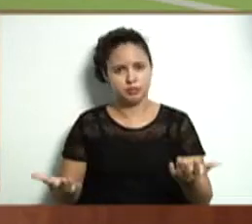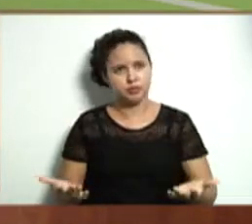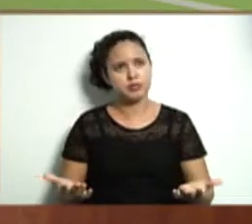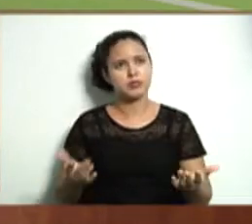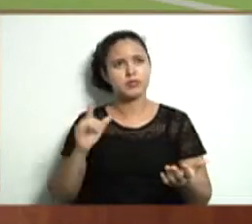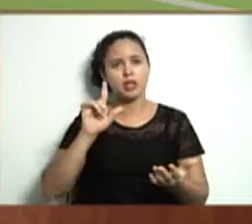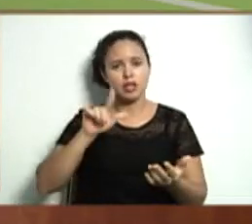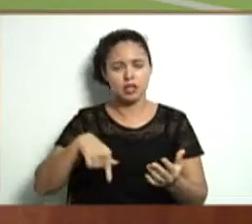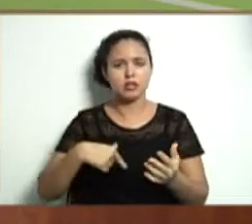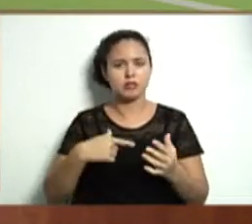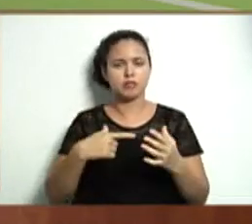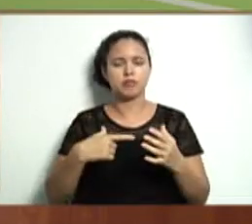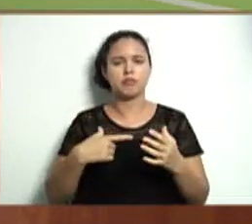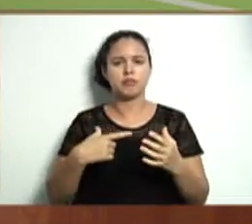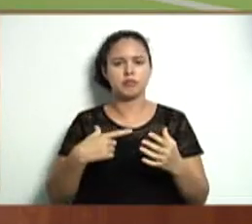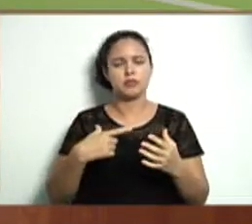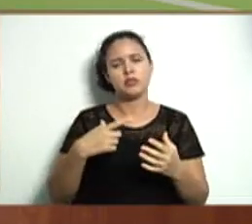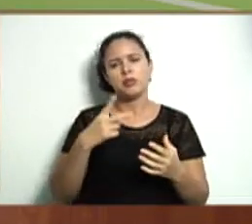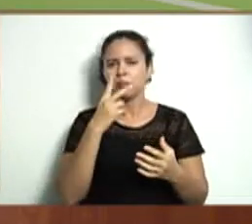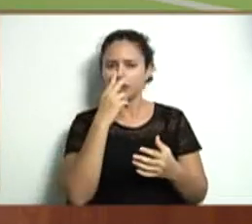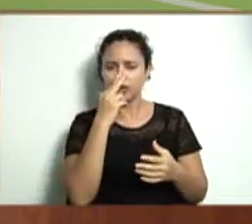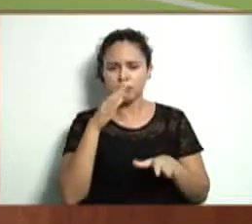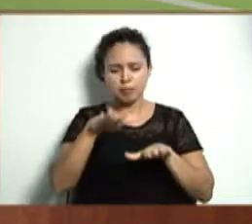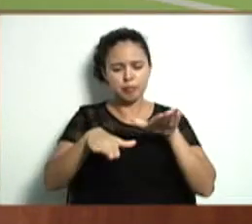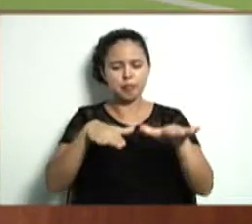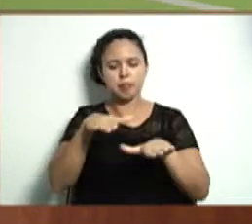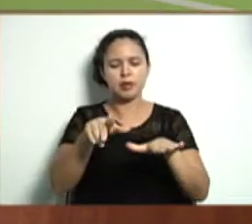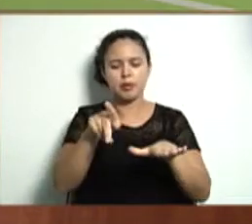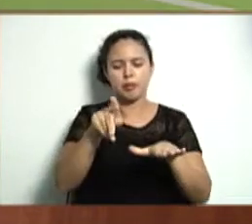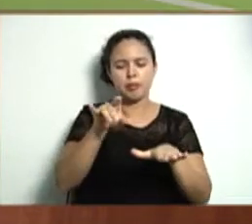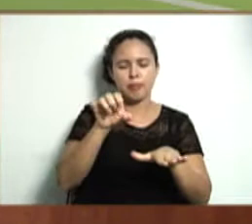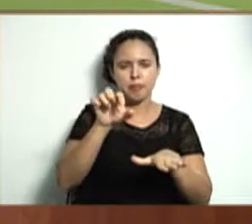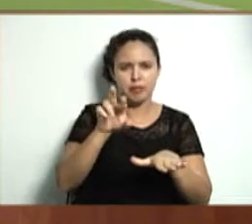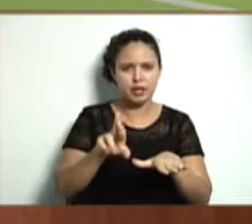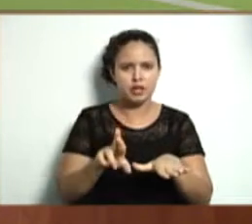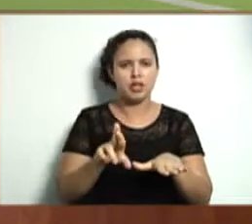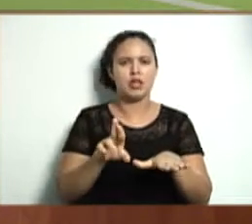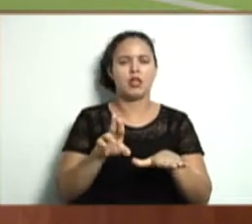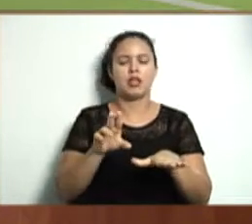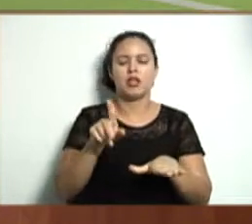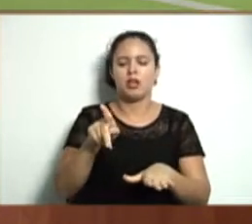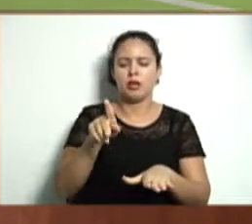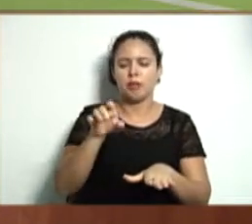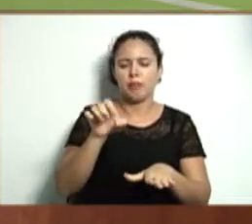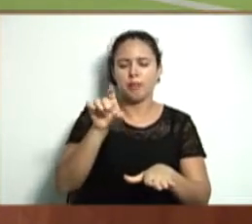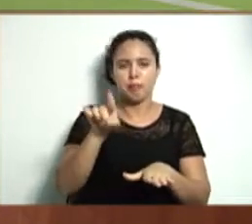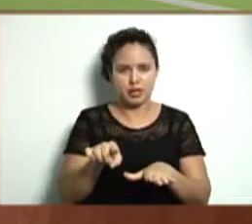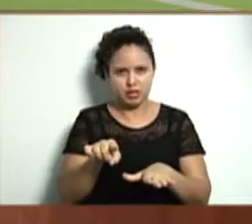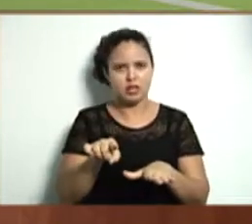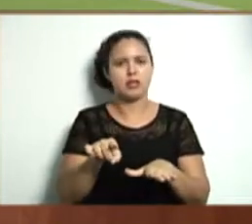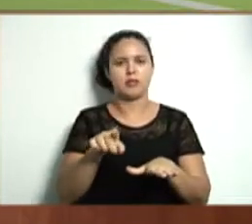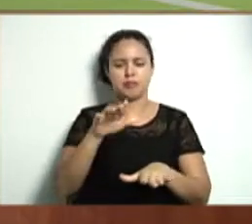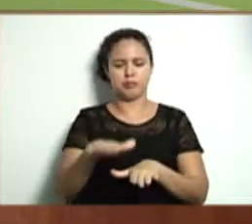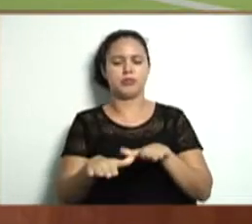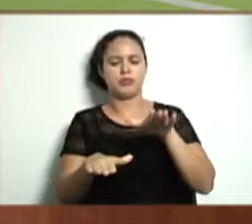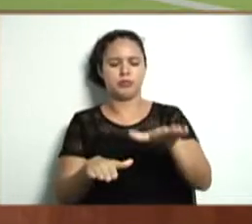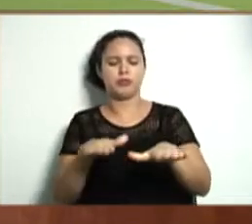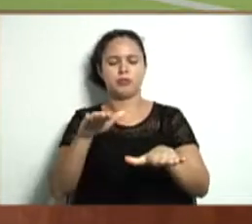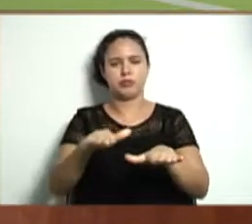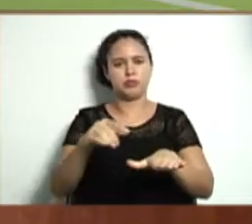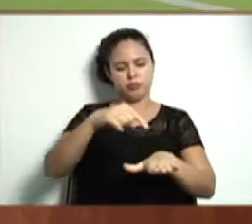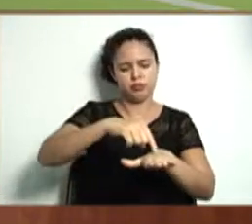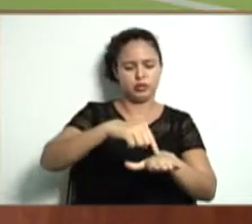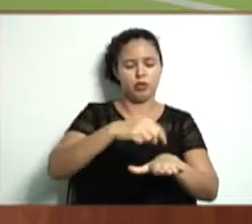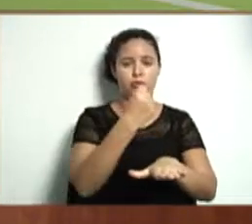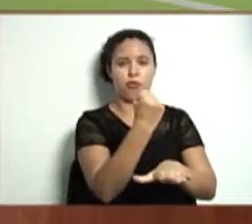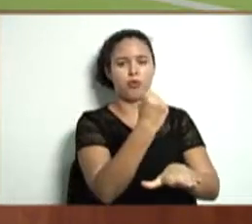dois pés da nossa existência. O nosso jeito de ser tem um pé, uma perna, força de produção. Tem uma